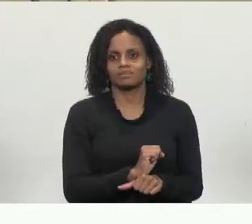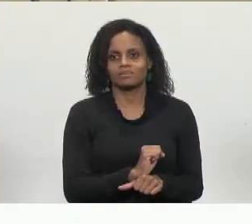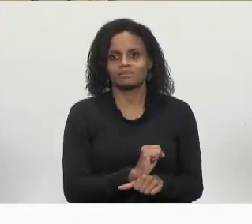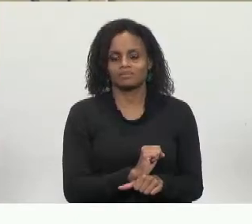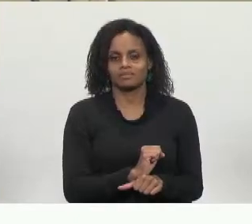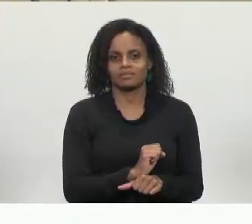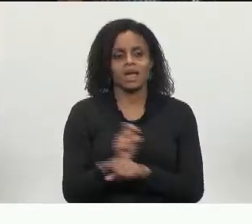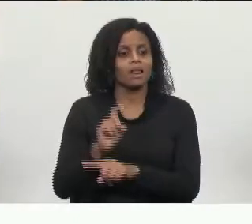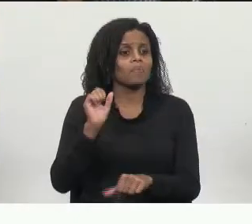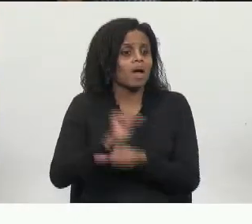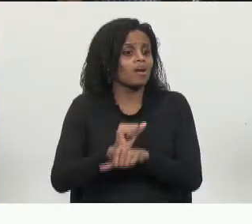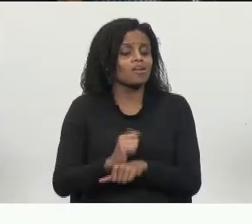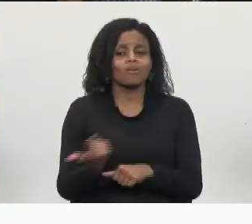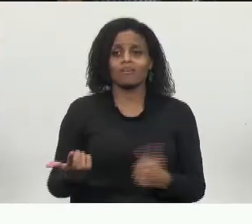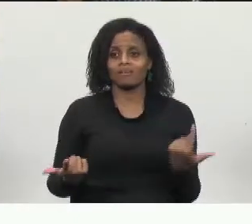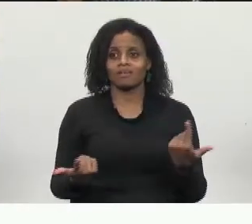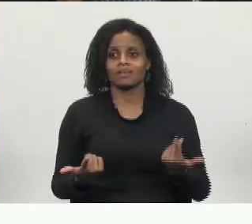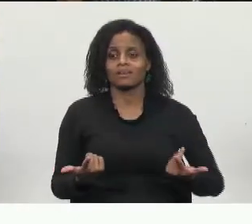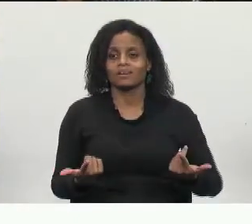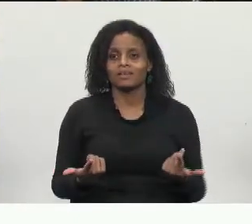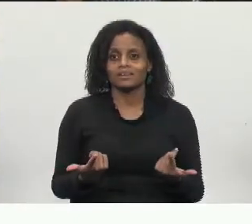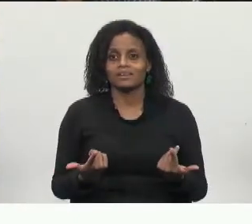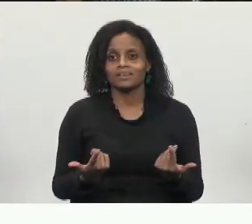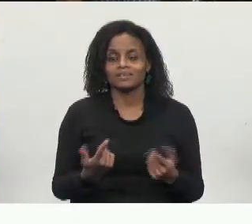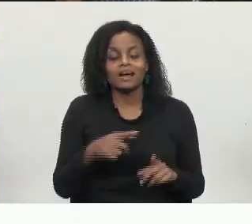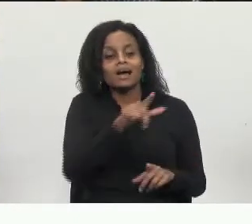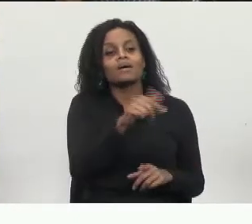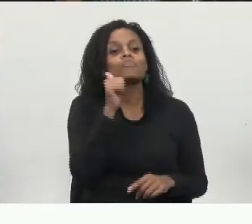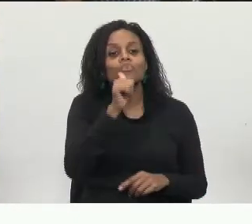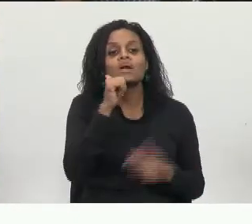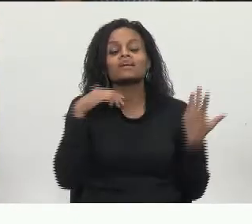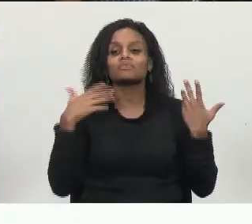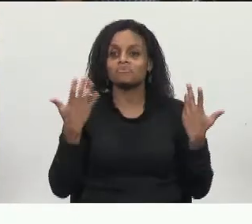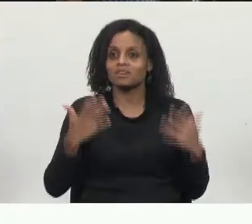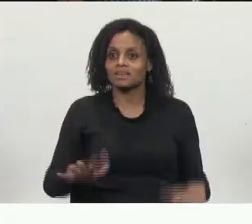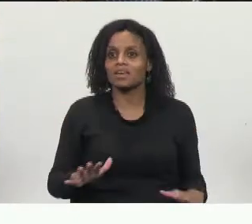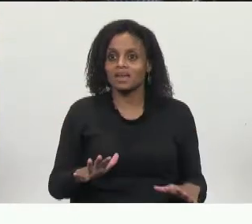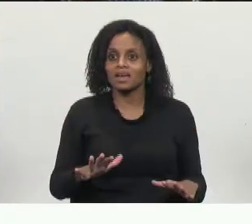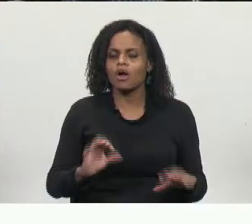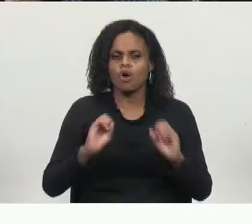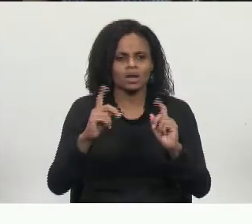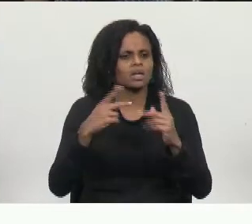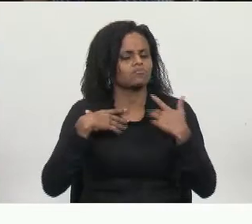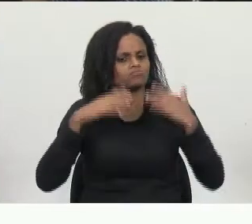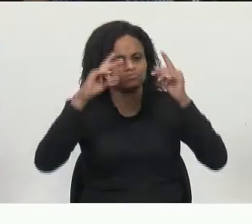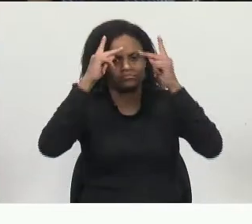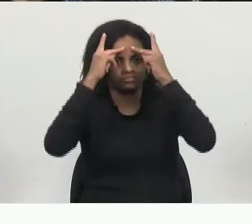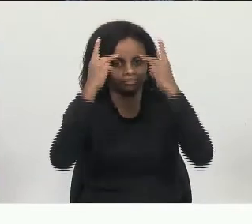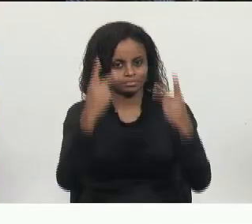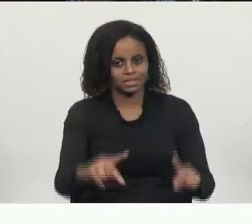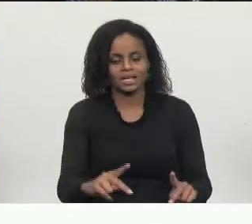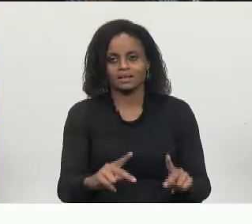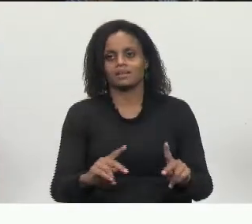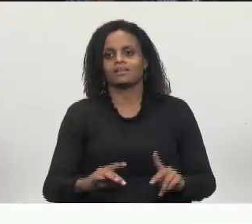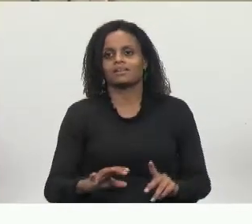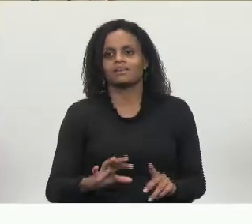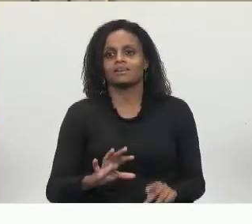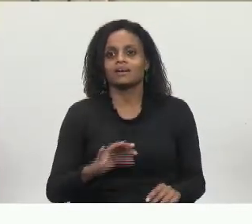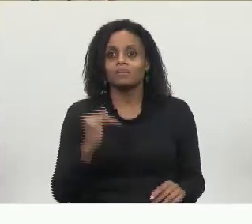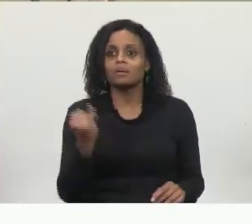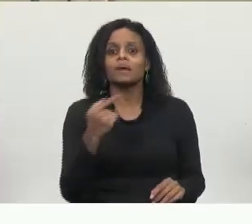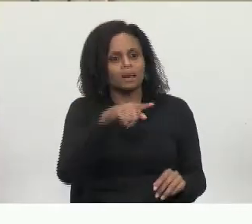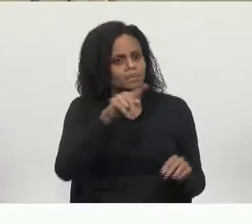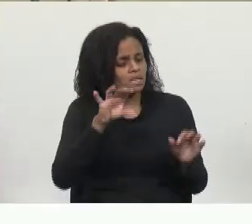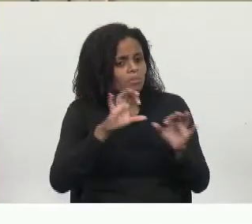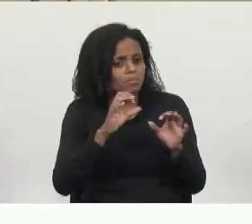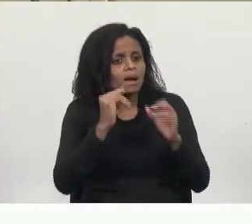Então, tem que se estender isso. A mulher que não quiser, tudo bem, ela não vai requerer. Mas tem que ser colocada à